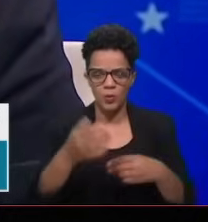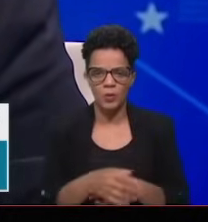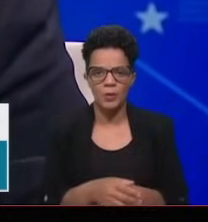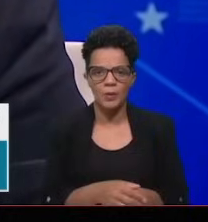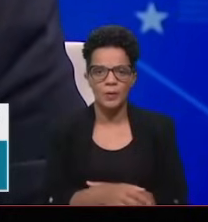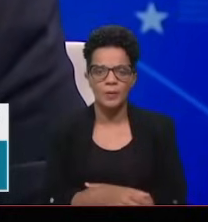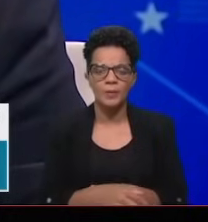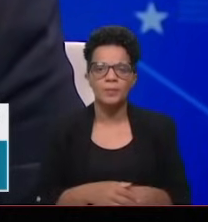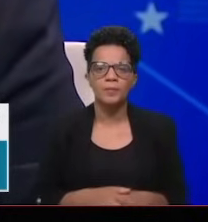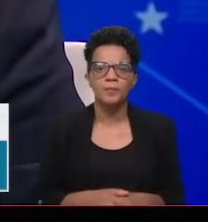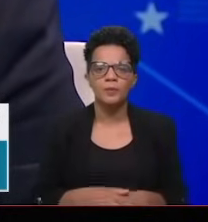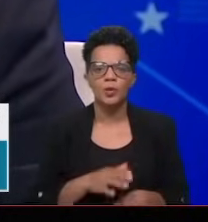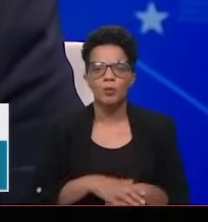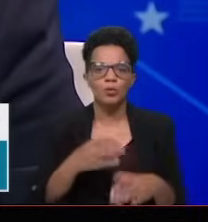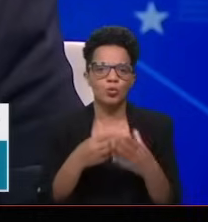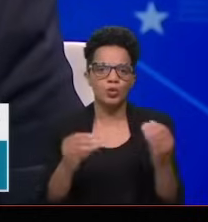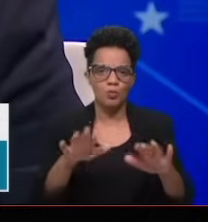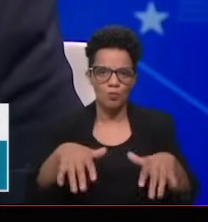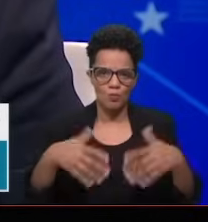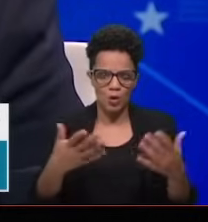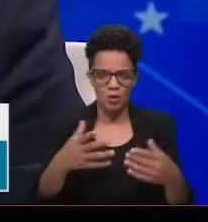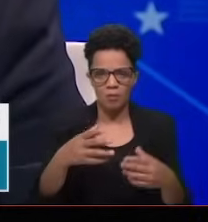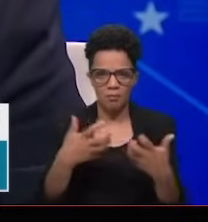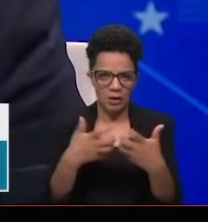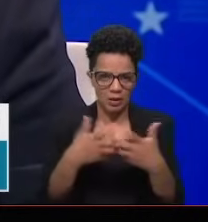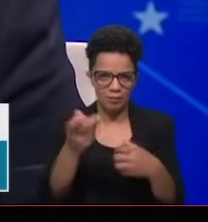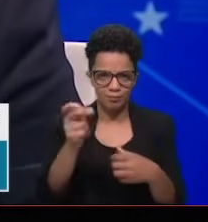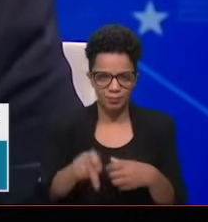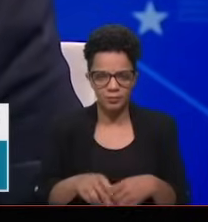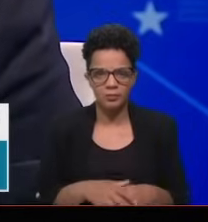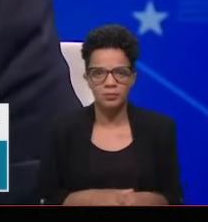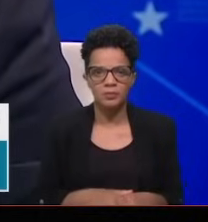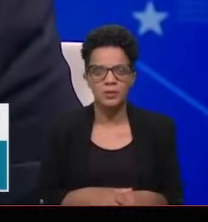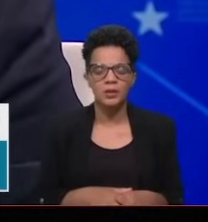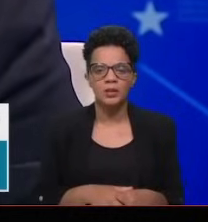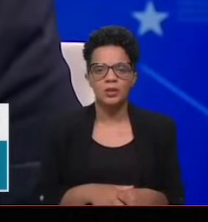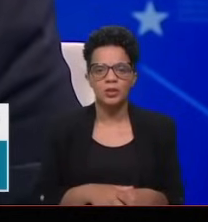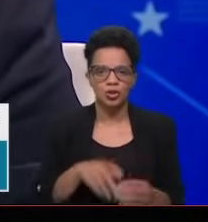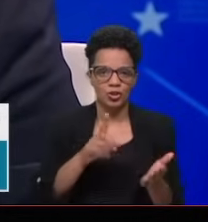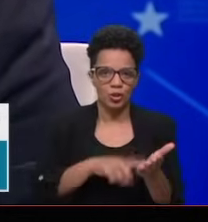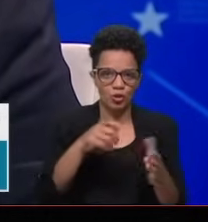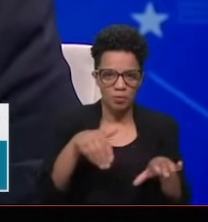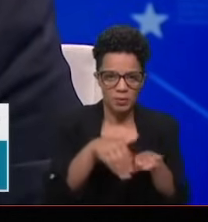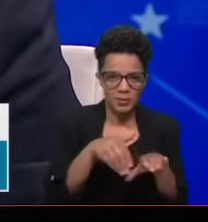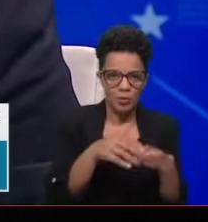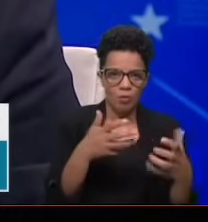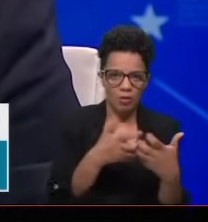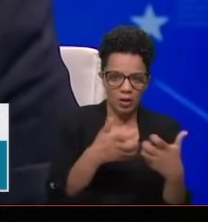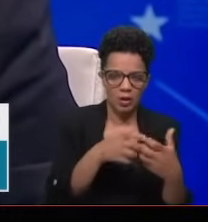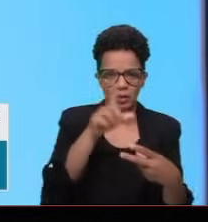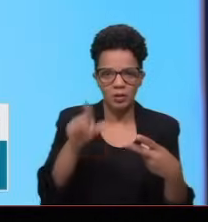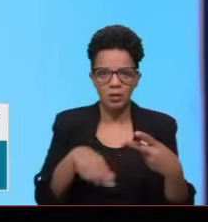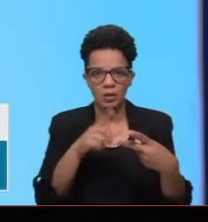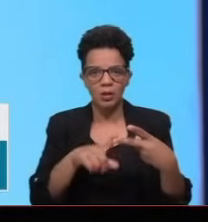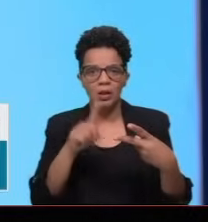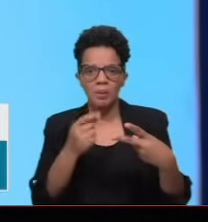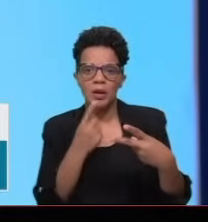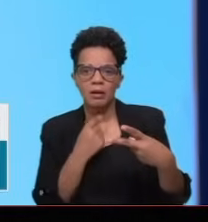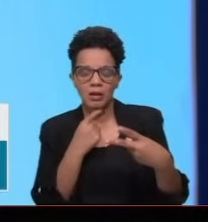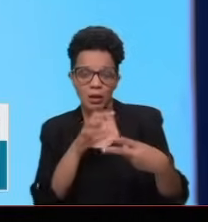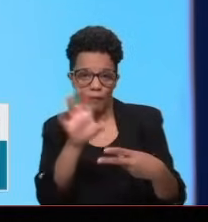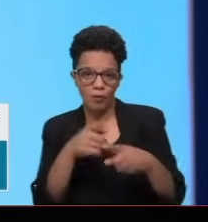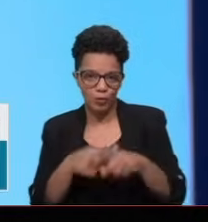nível de qualquer solução que se encontre para este conflito a participação dos Estados Unidos neste conflito e da Inglaterra de formas diferentes